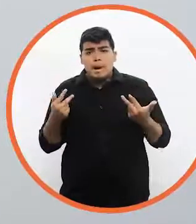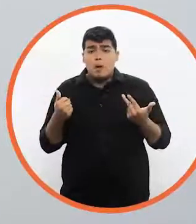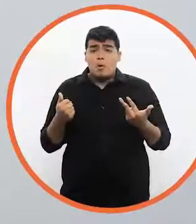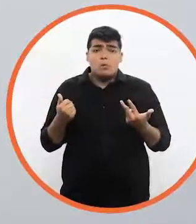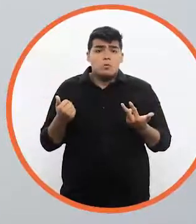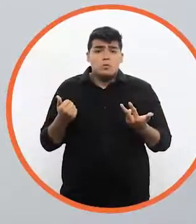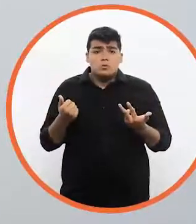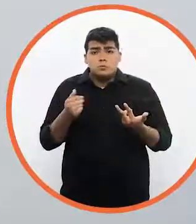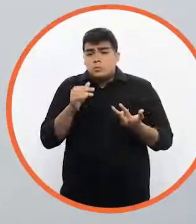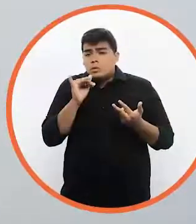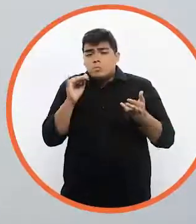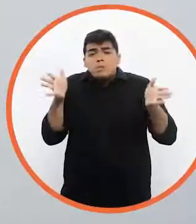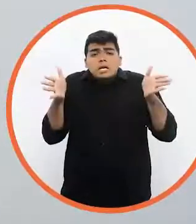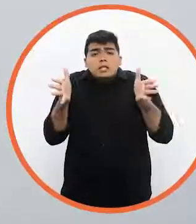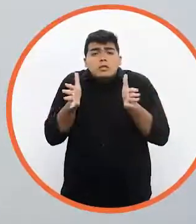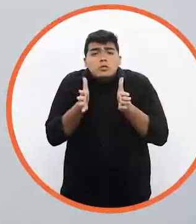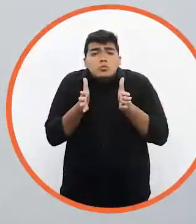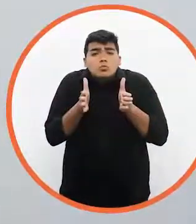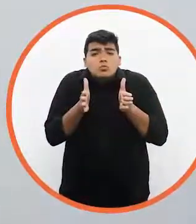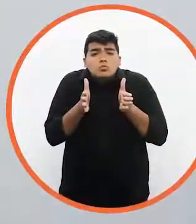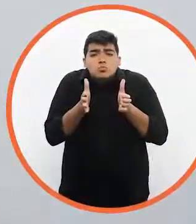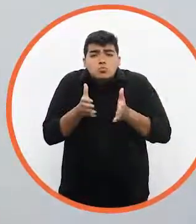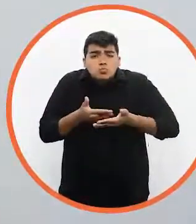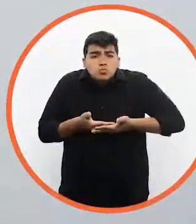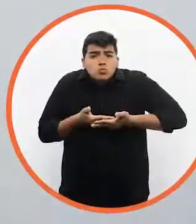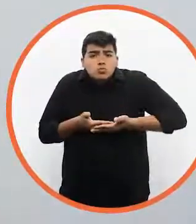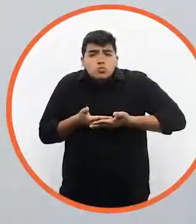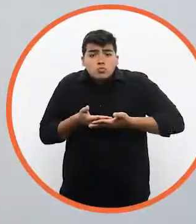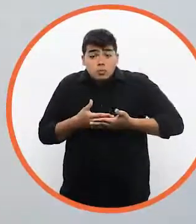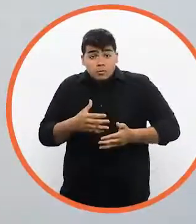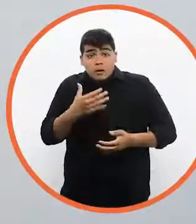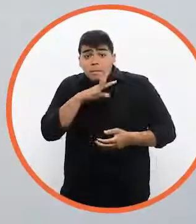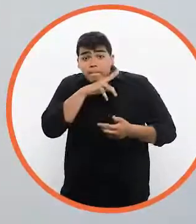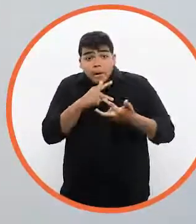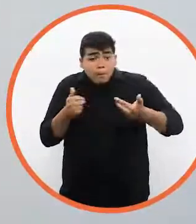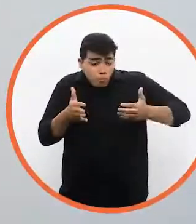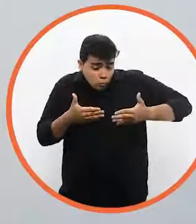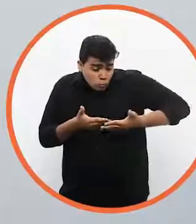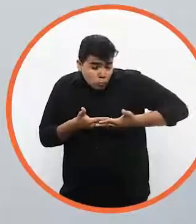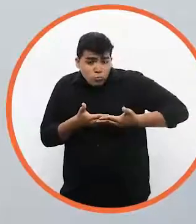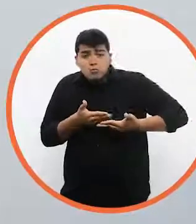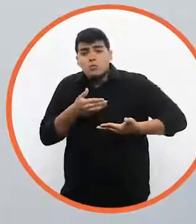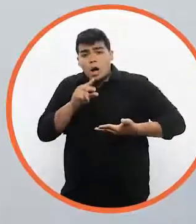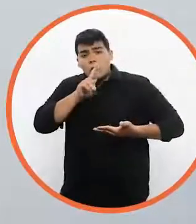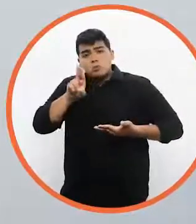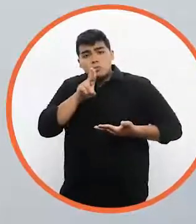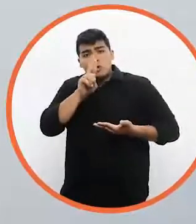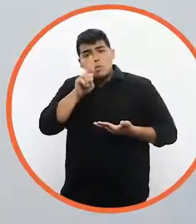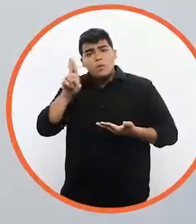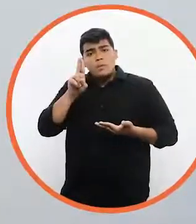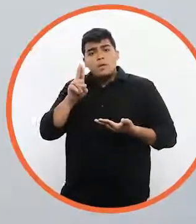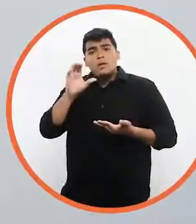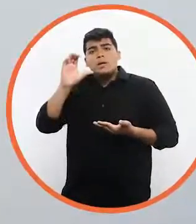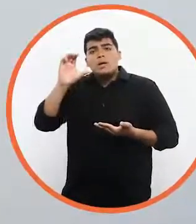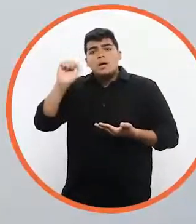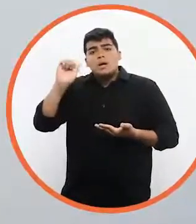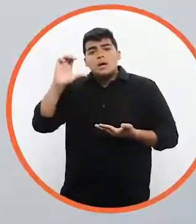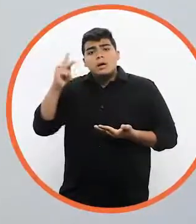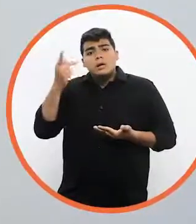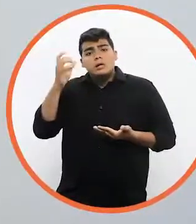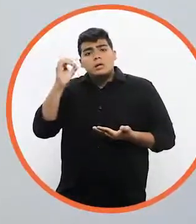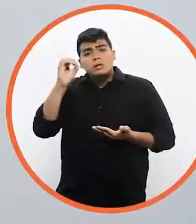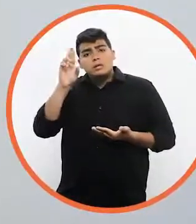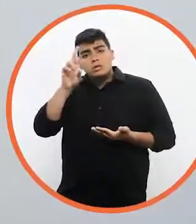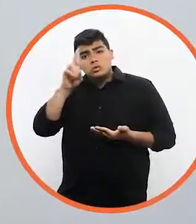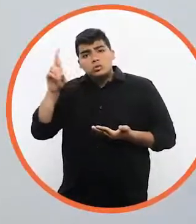animal, desde que seja um filhote. Um filhote de qualquer espécie animal a gente chama em espanhol de cachorro. Então eu posso ter um cachorro de